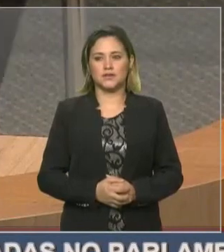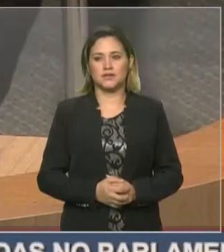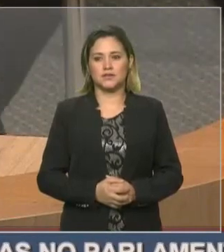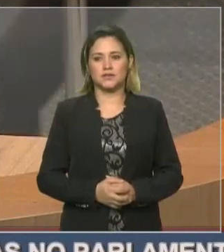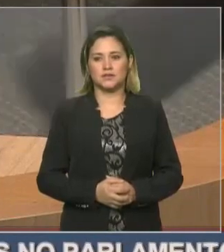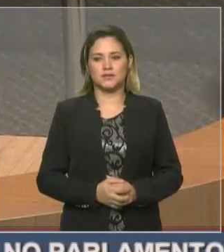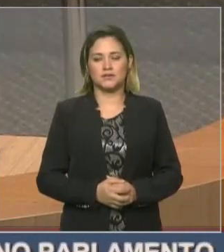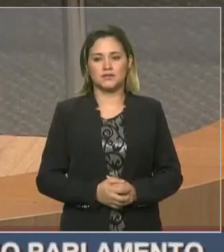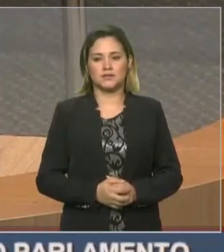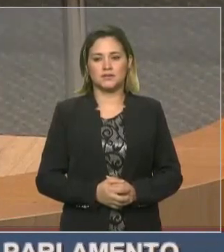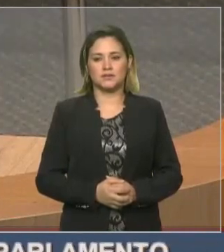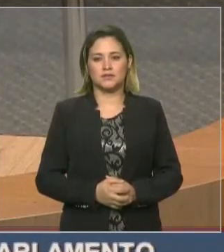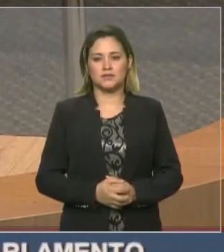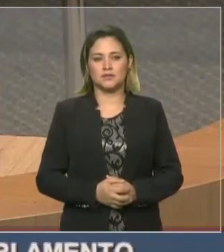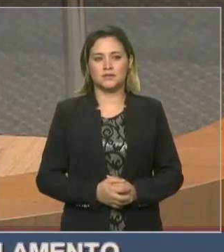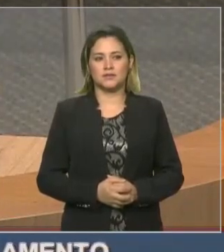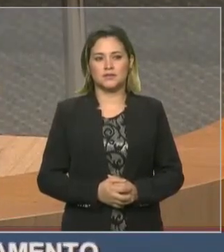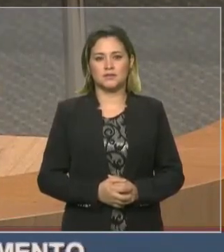autor